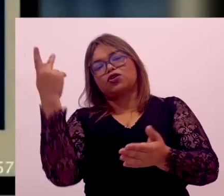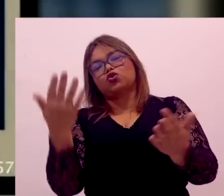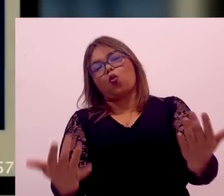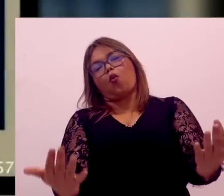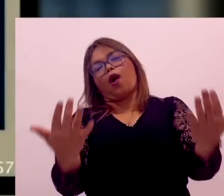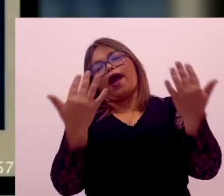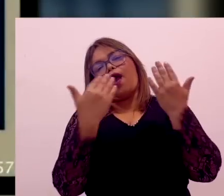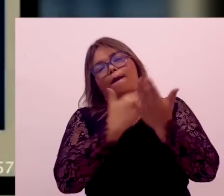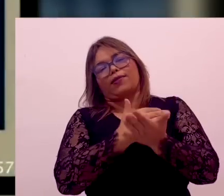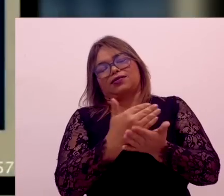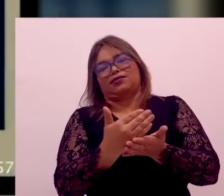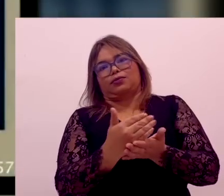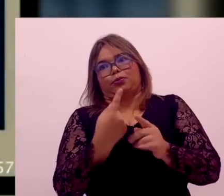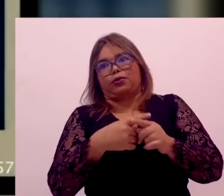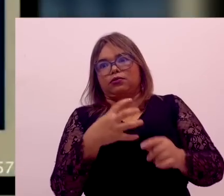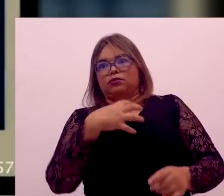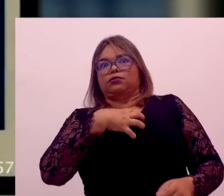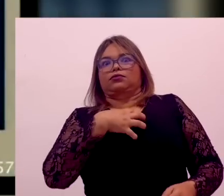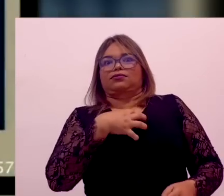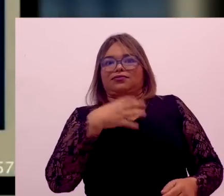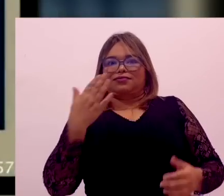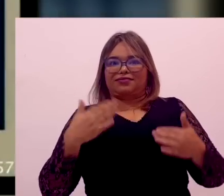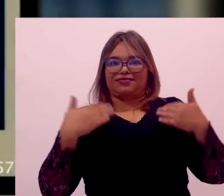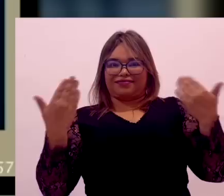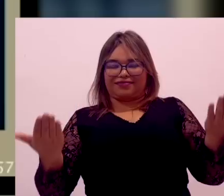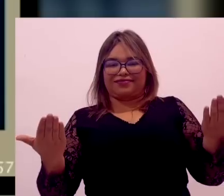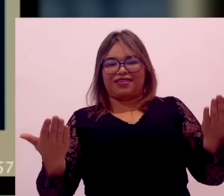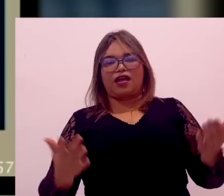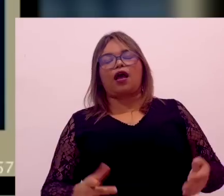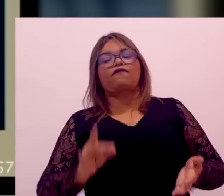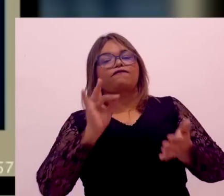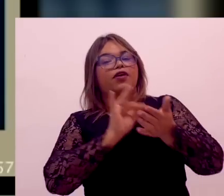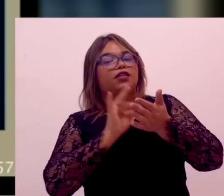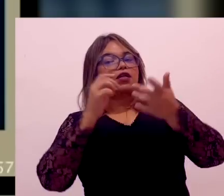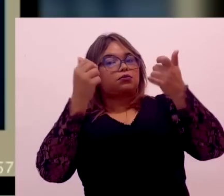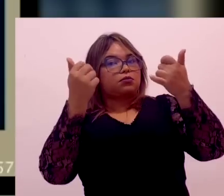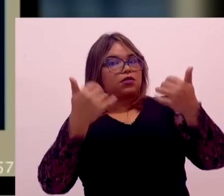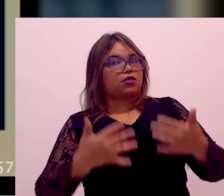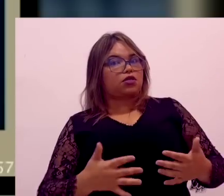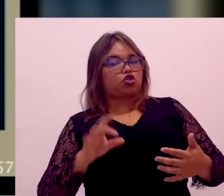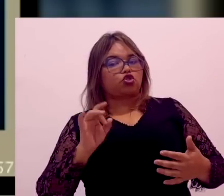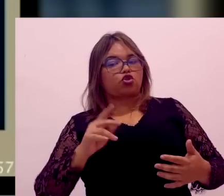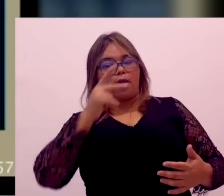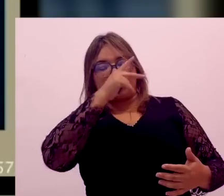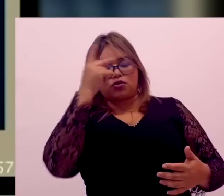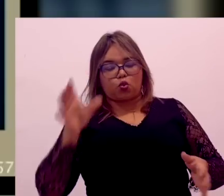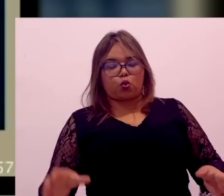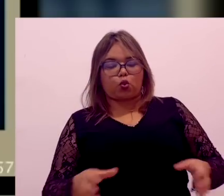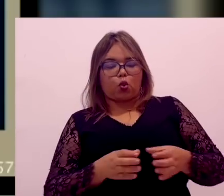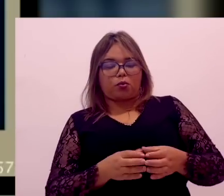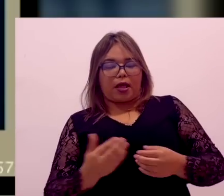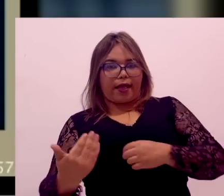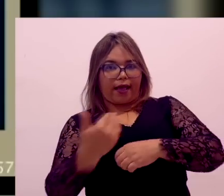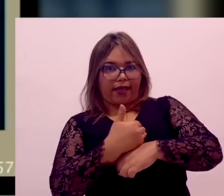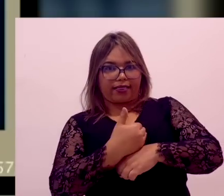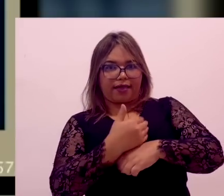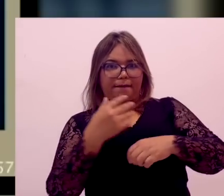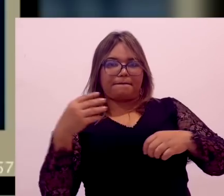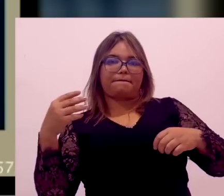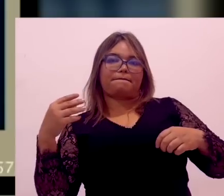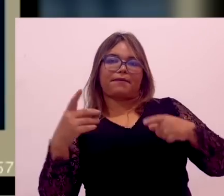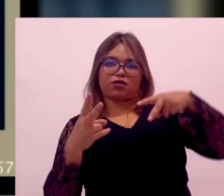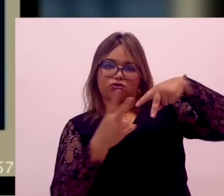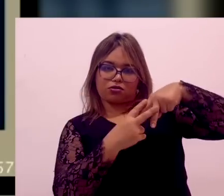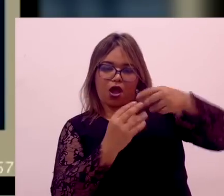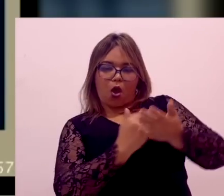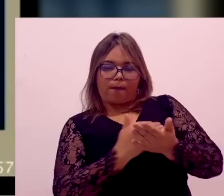é reservada para os avançados, os príncipes da maçonaria. Todo o corpo da arte sacerdotal real, oculto